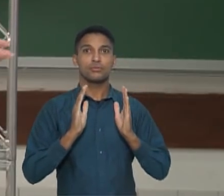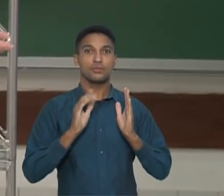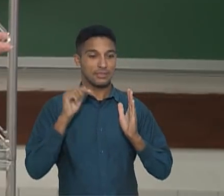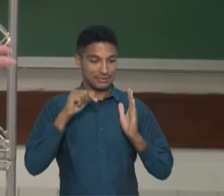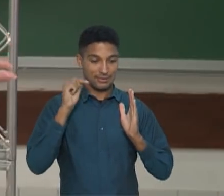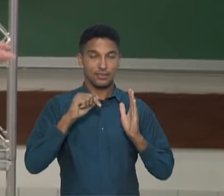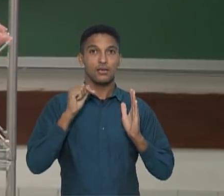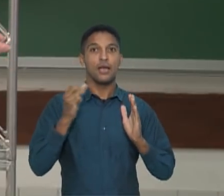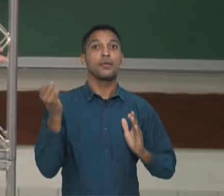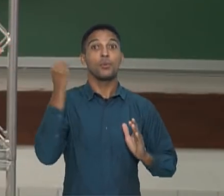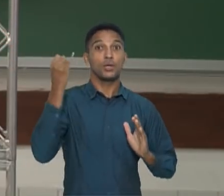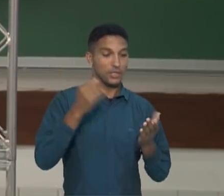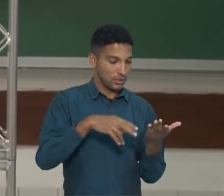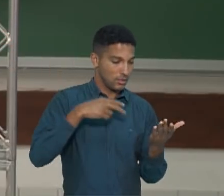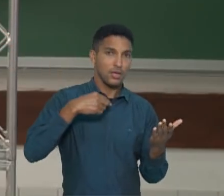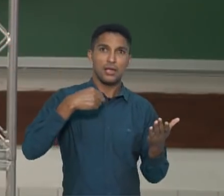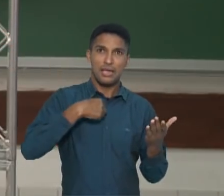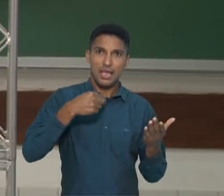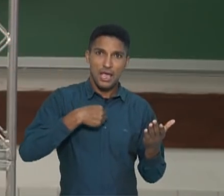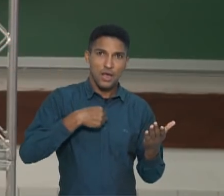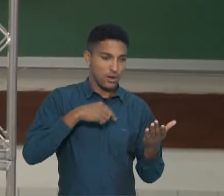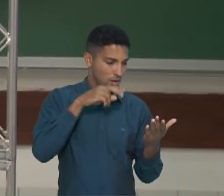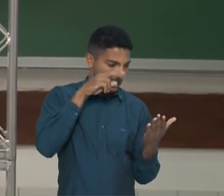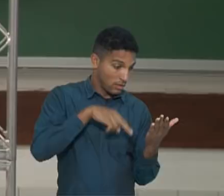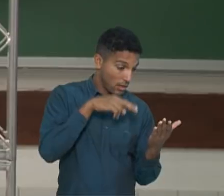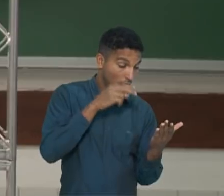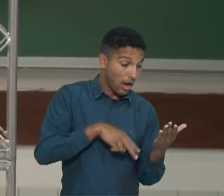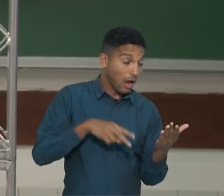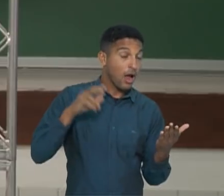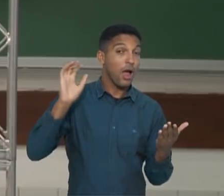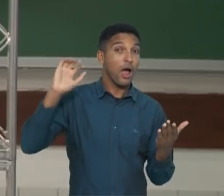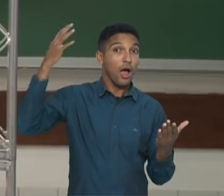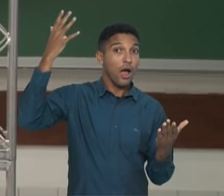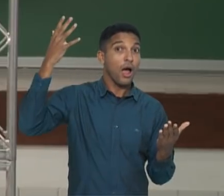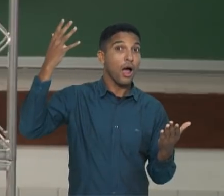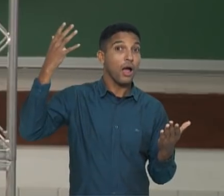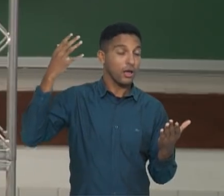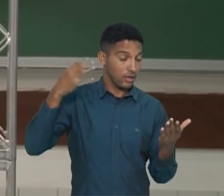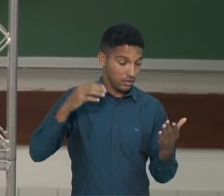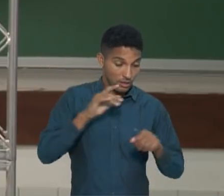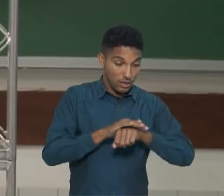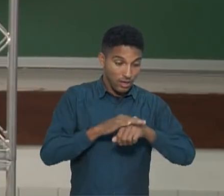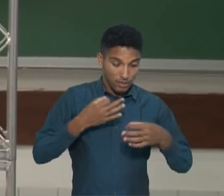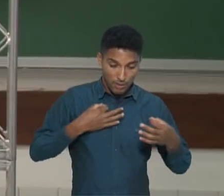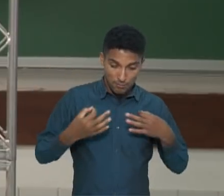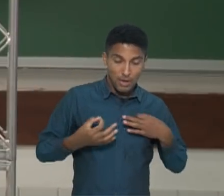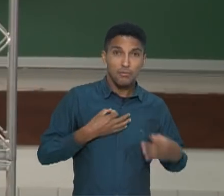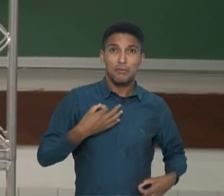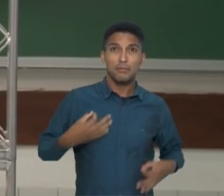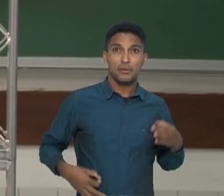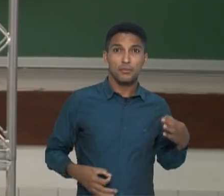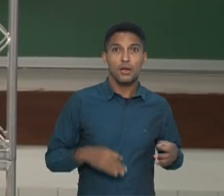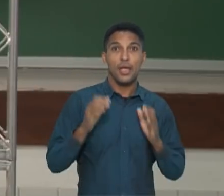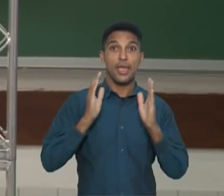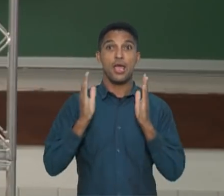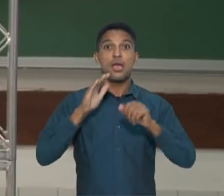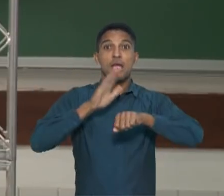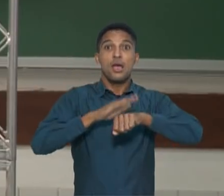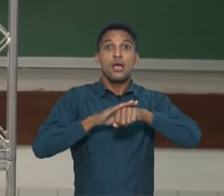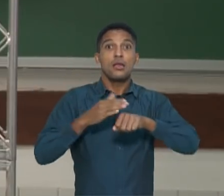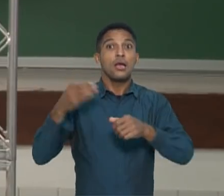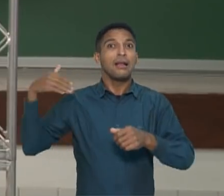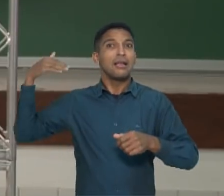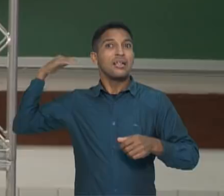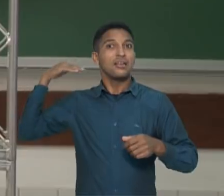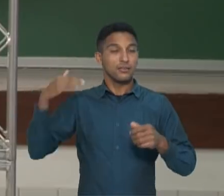saber. Né? É diferente de produzir, por exemplo, um conto na data de hoje. Né? Hoje a gente tem 2020, a gente também está vivendo uma pandemia, mas